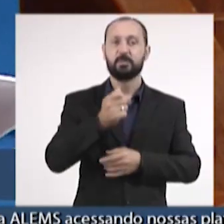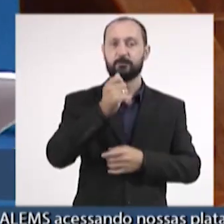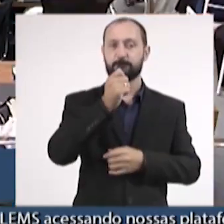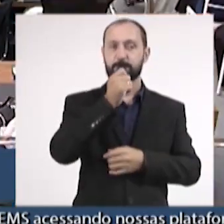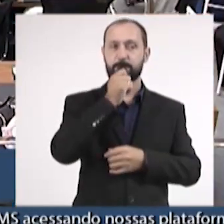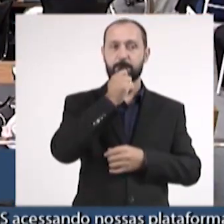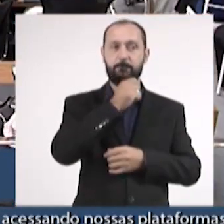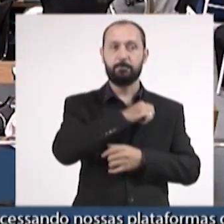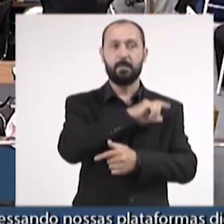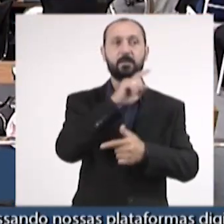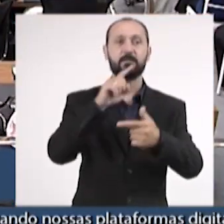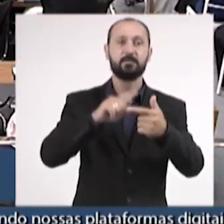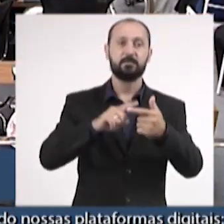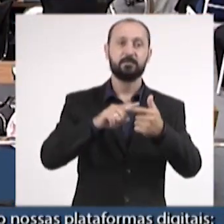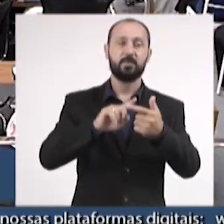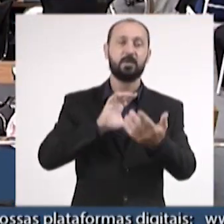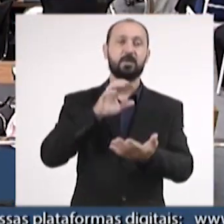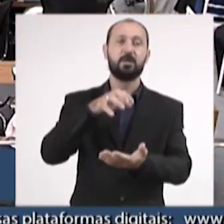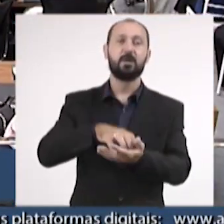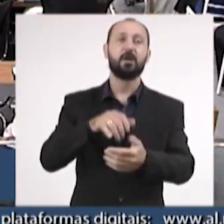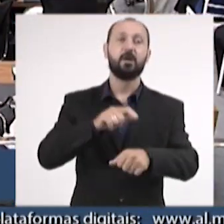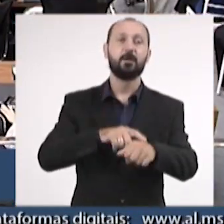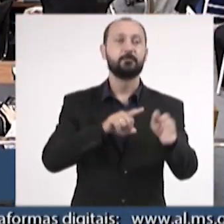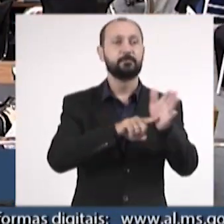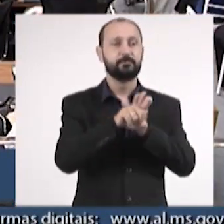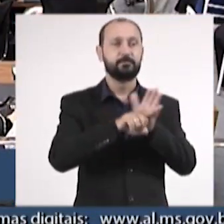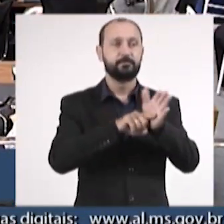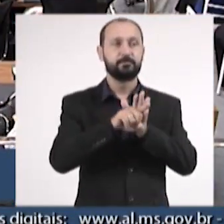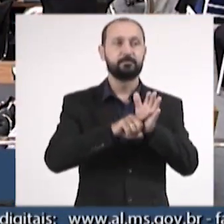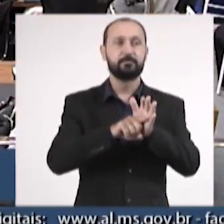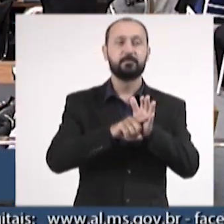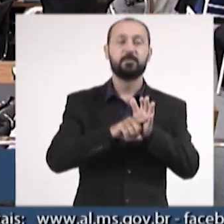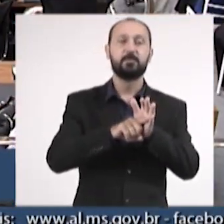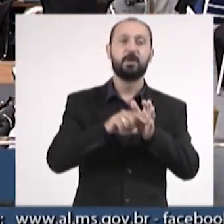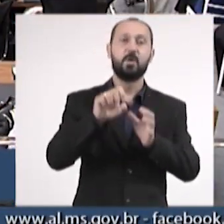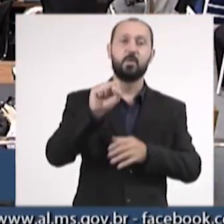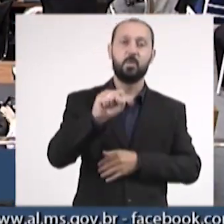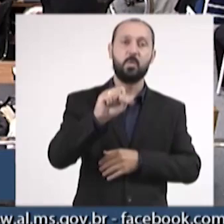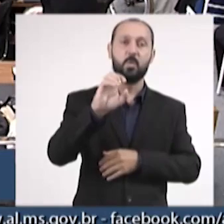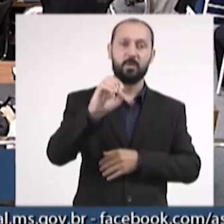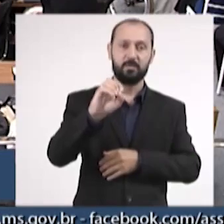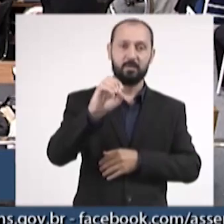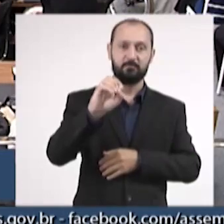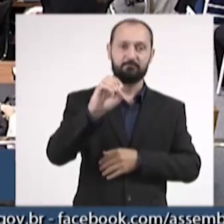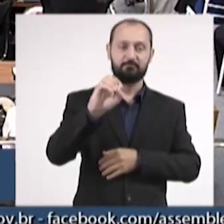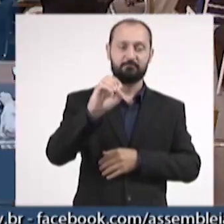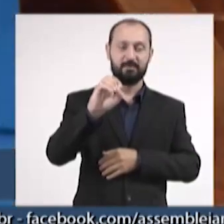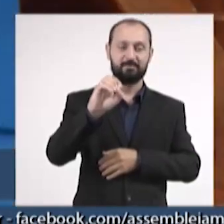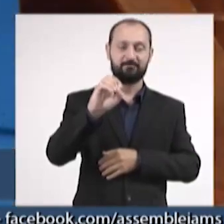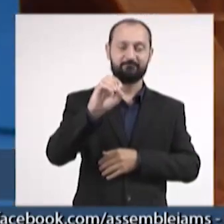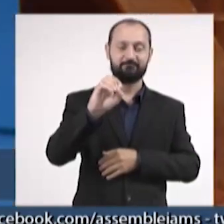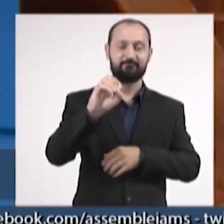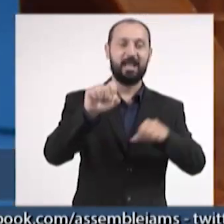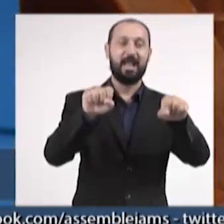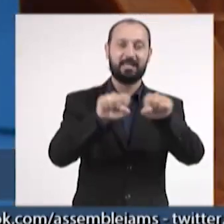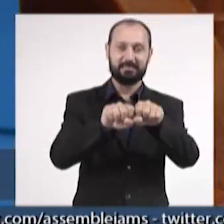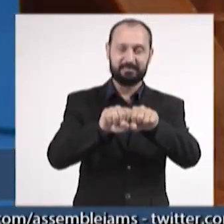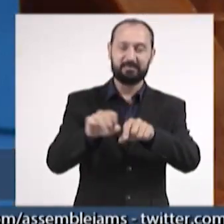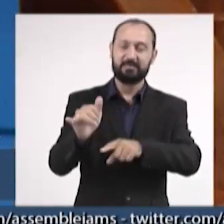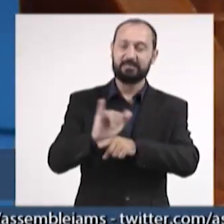Ainda, segundo a agência, ao checarem os fatos, dos 80 canais do YouTube